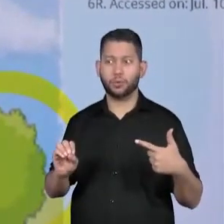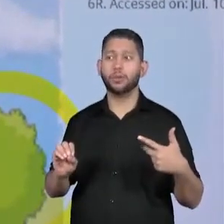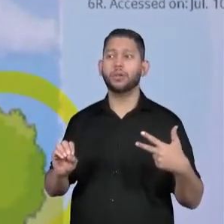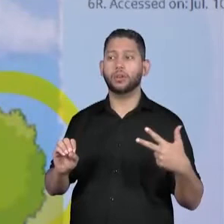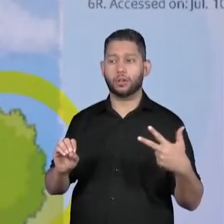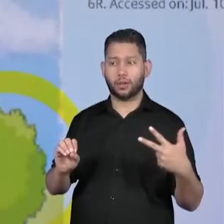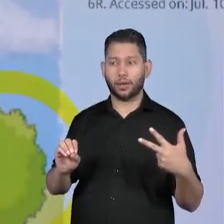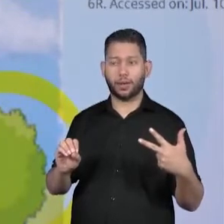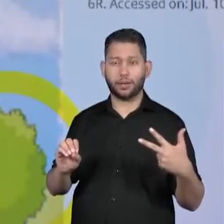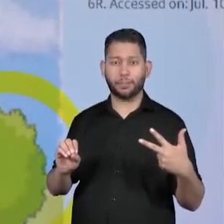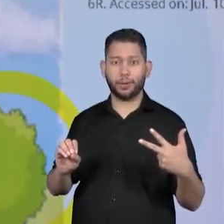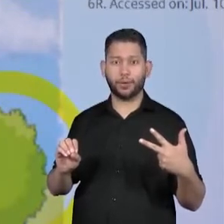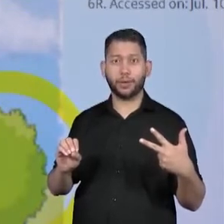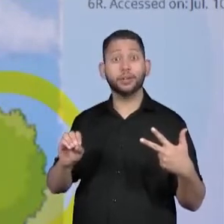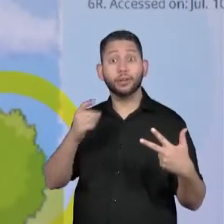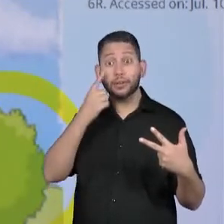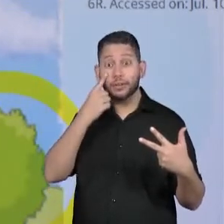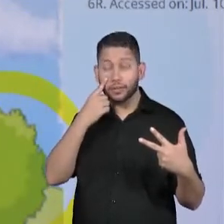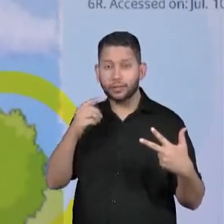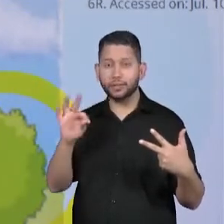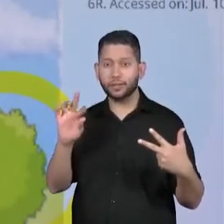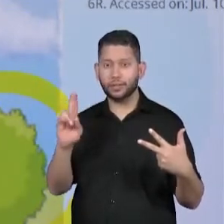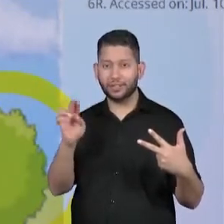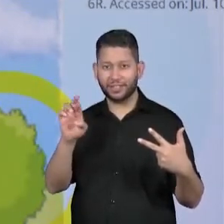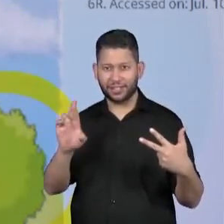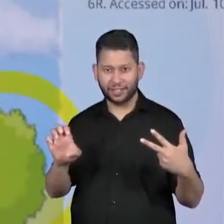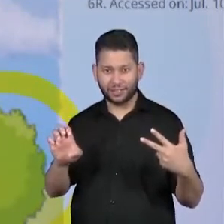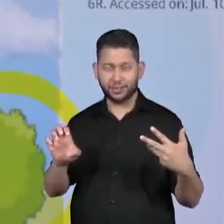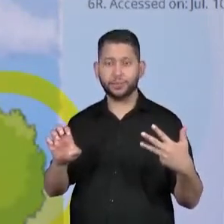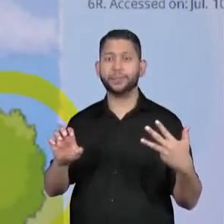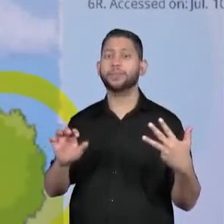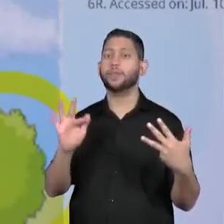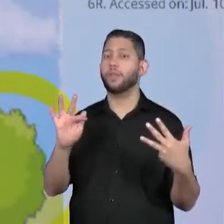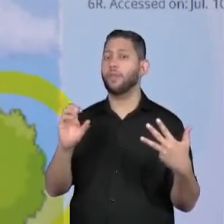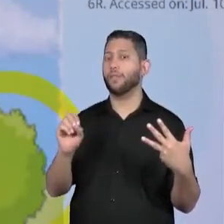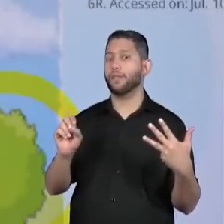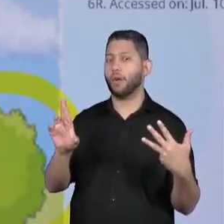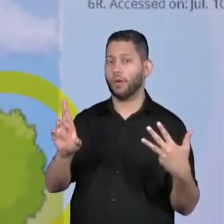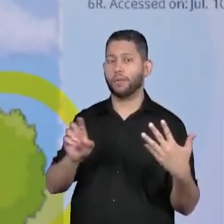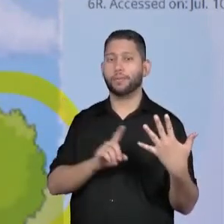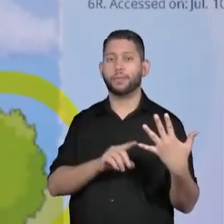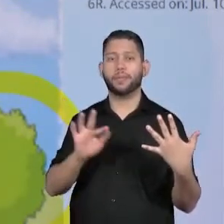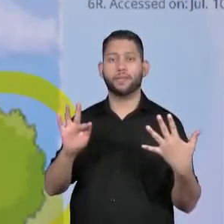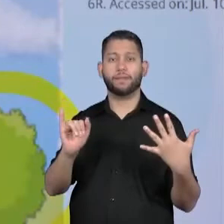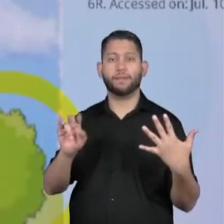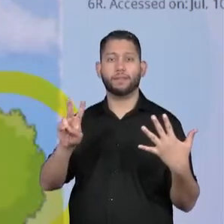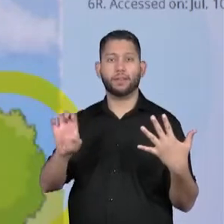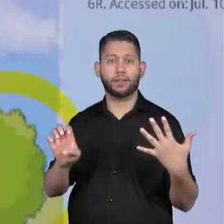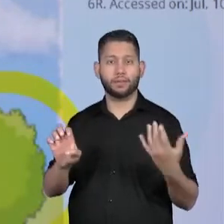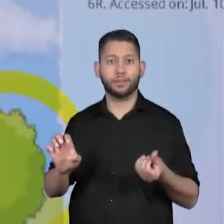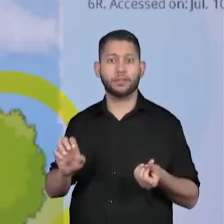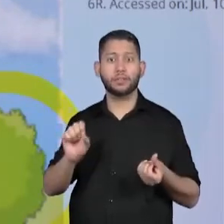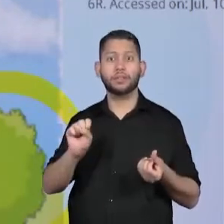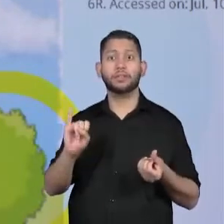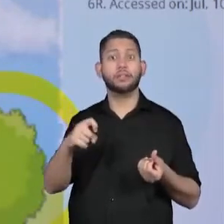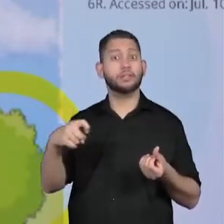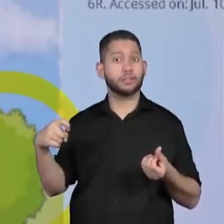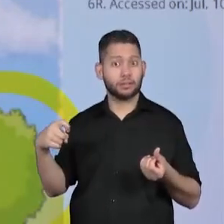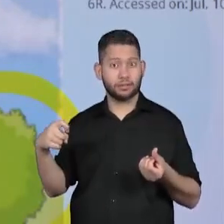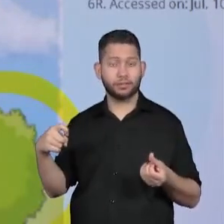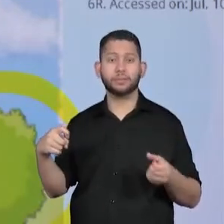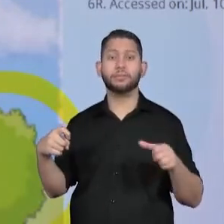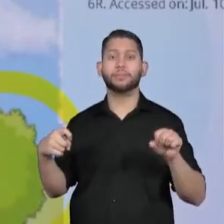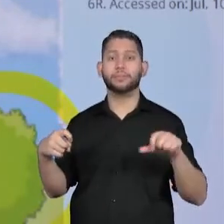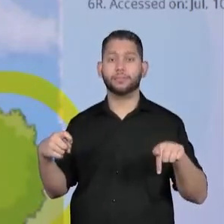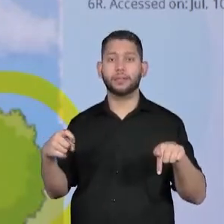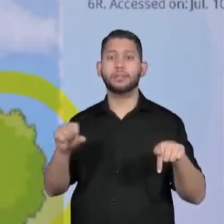7, 8, 9, 10. Perfect. That's it. É isso mesmo. Então, a gente tem aqui